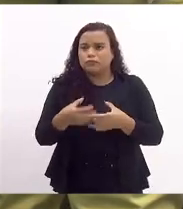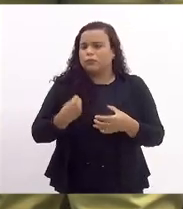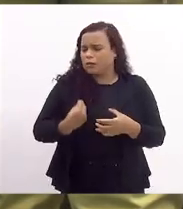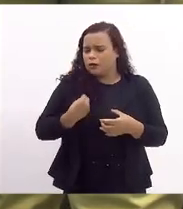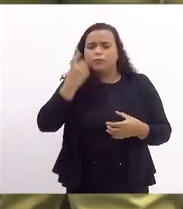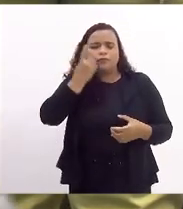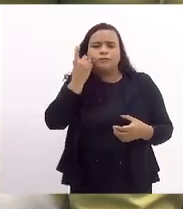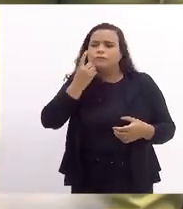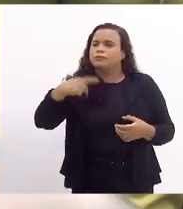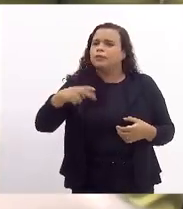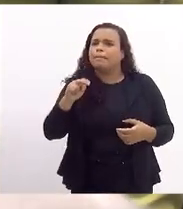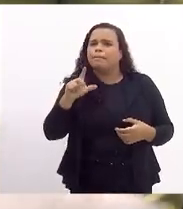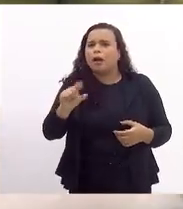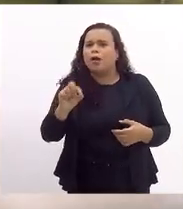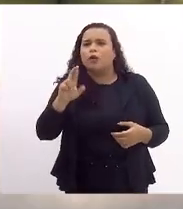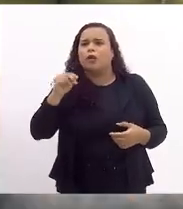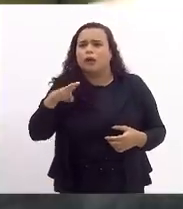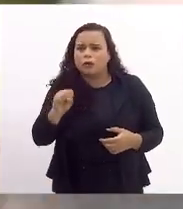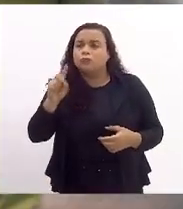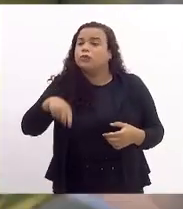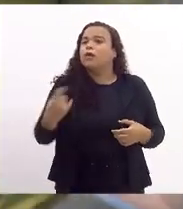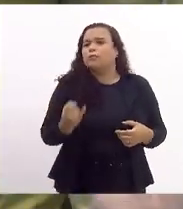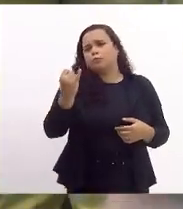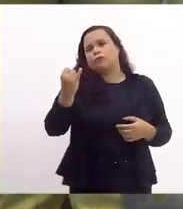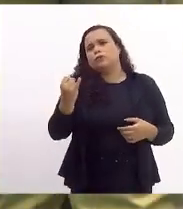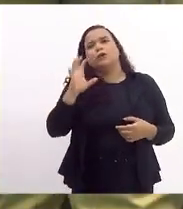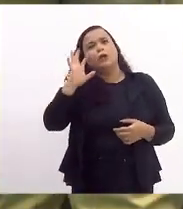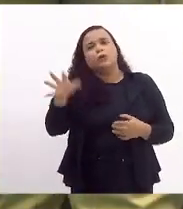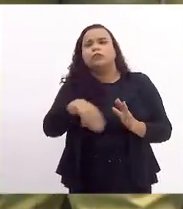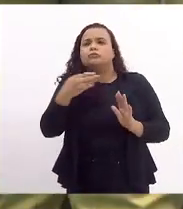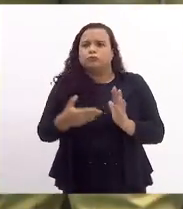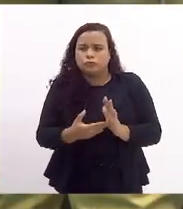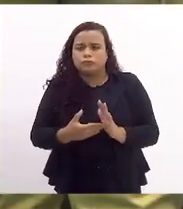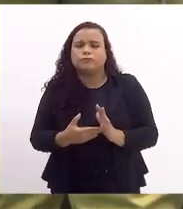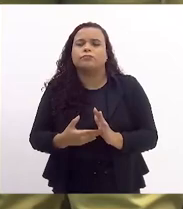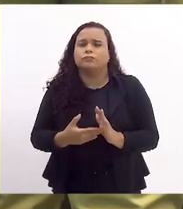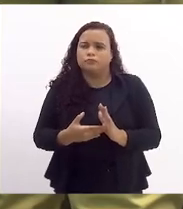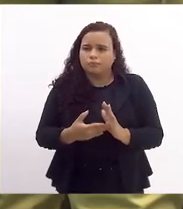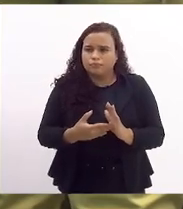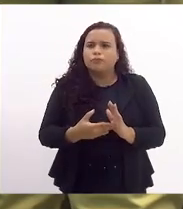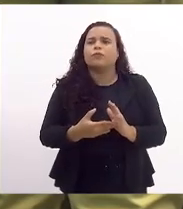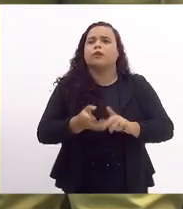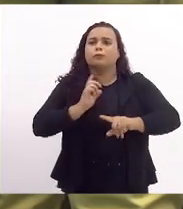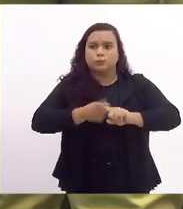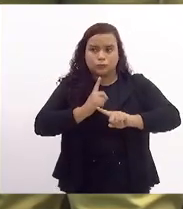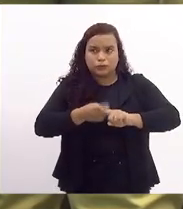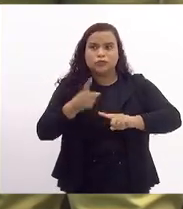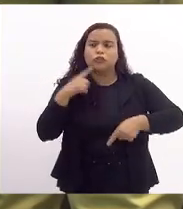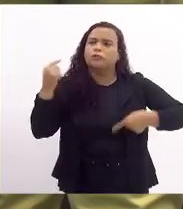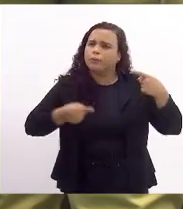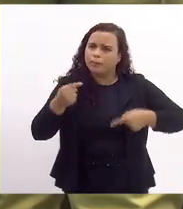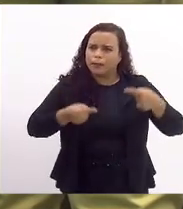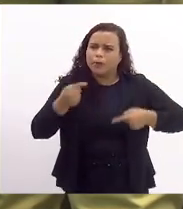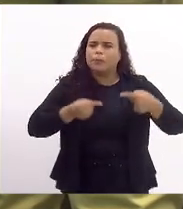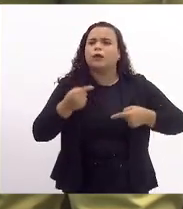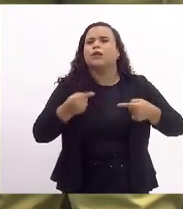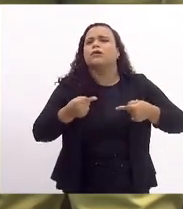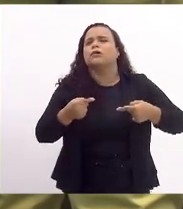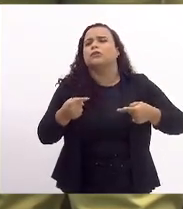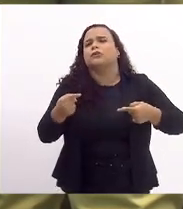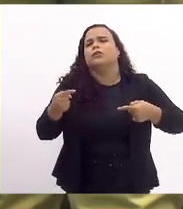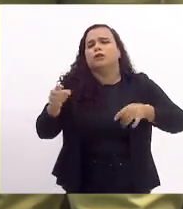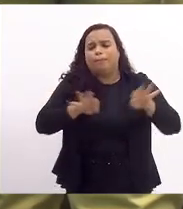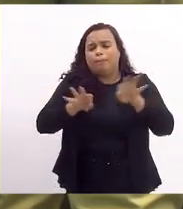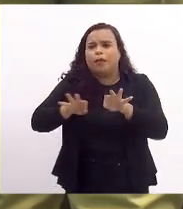Ramos é muito importante que essas pendências tenham sido resolvidas Deputado uma simpatia Porque além da discussão é digamos